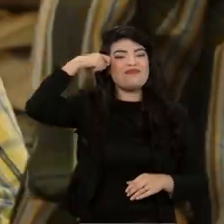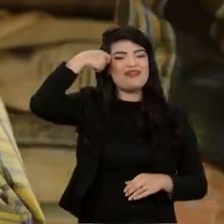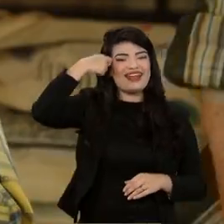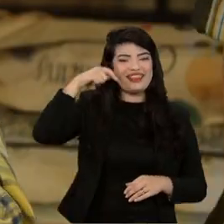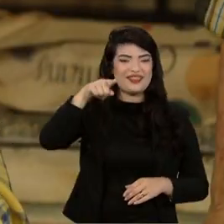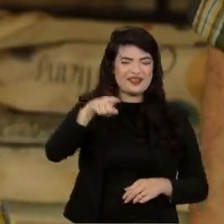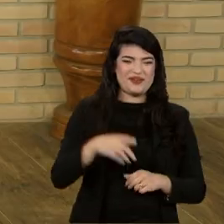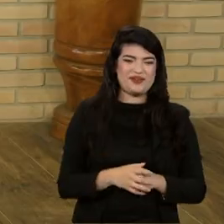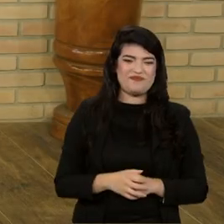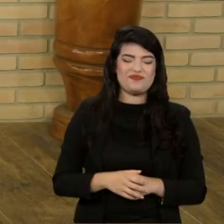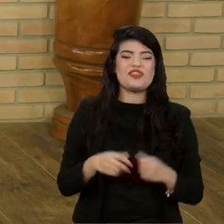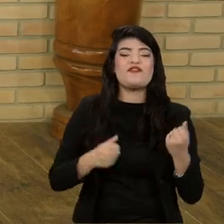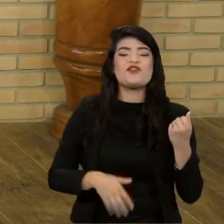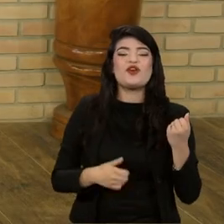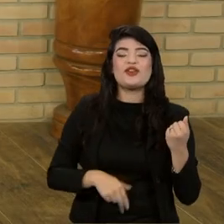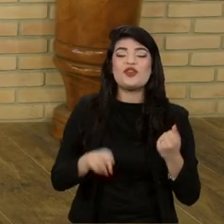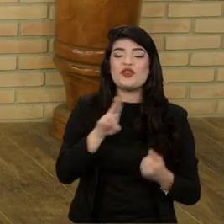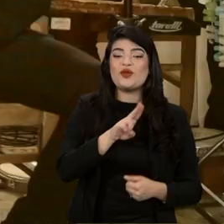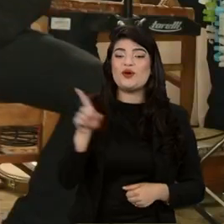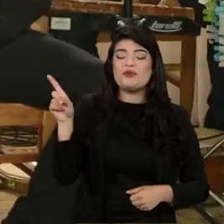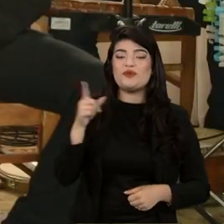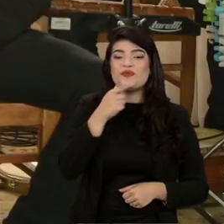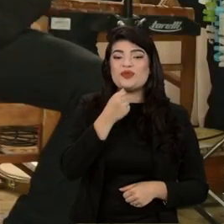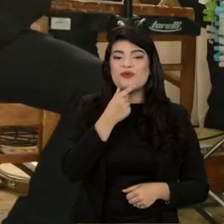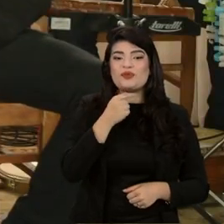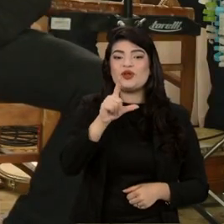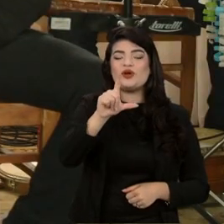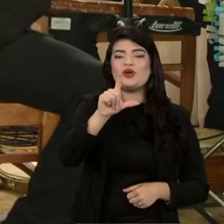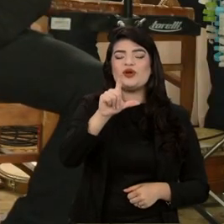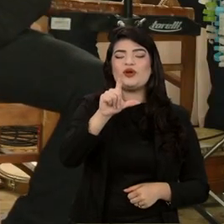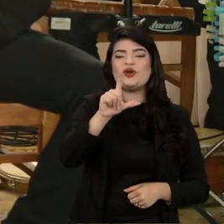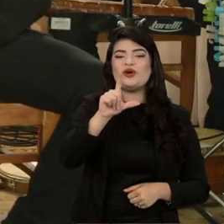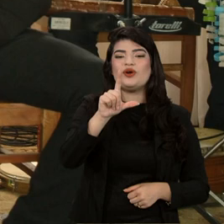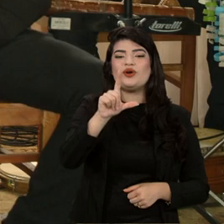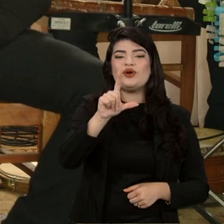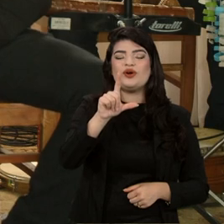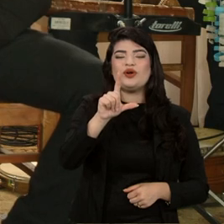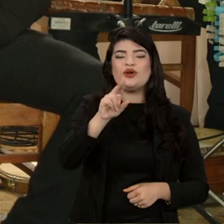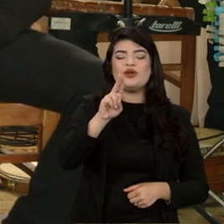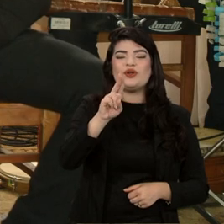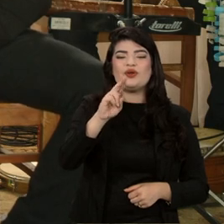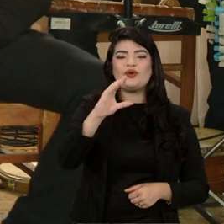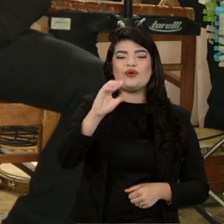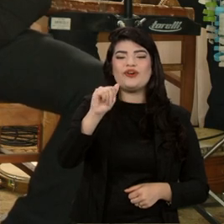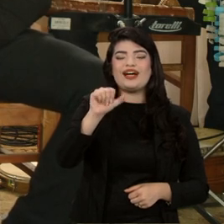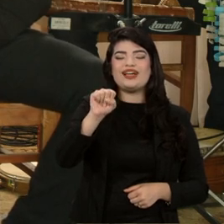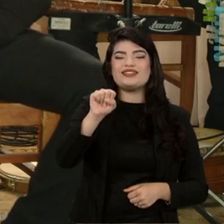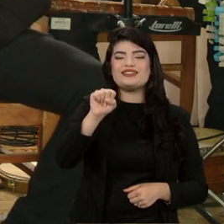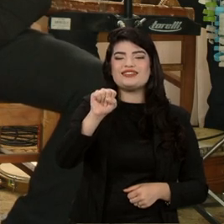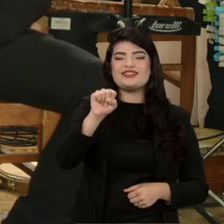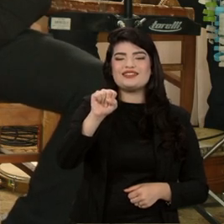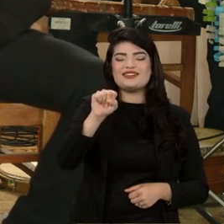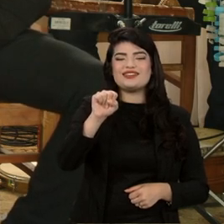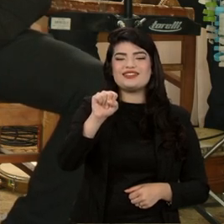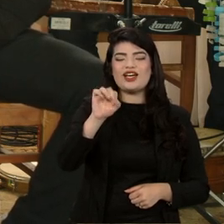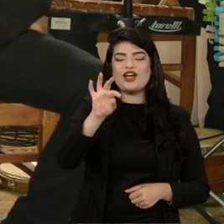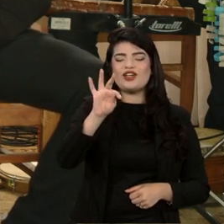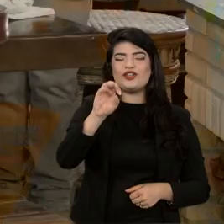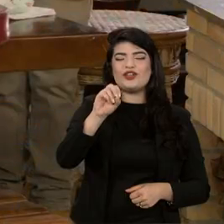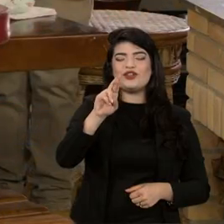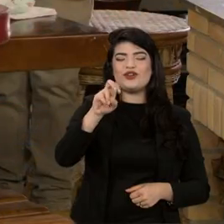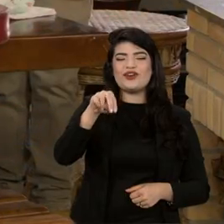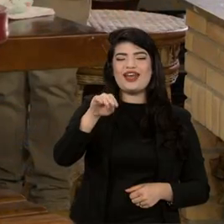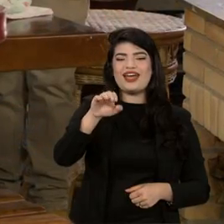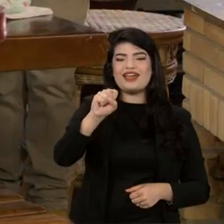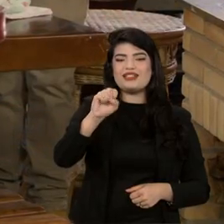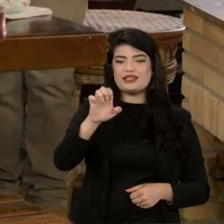Como é o nome desse violeiro aí? Lucas Tornese. Lucas Tornese, marca